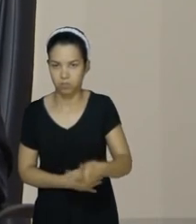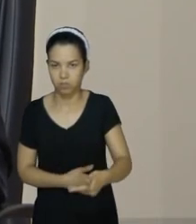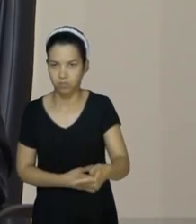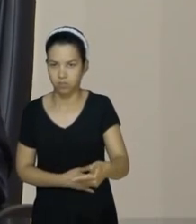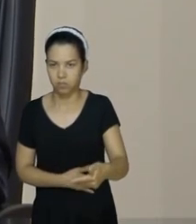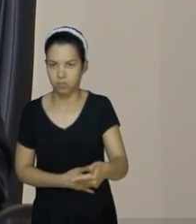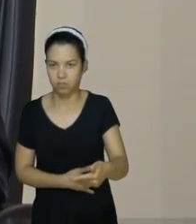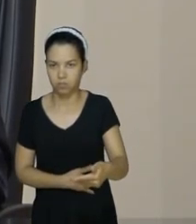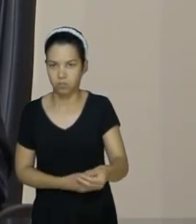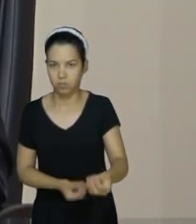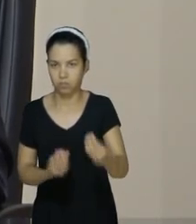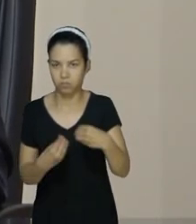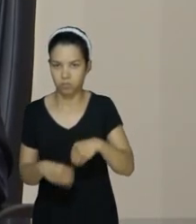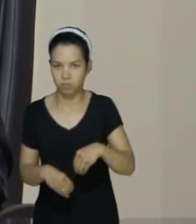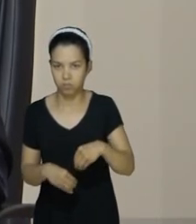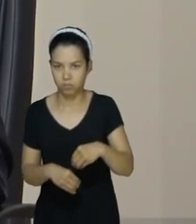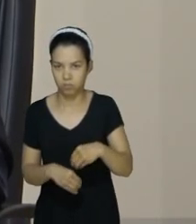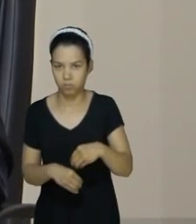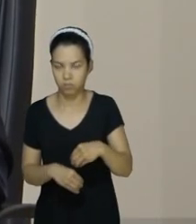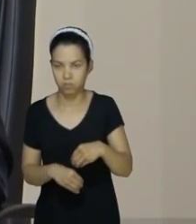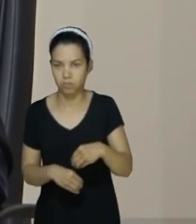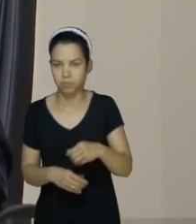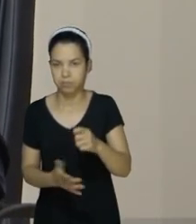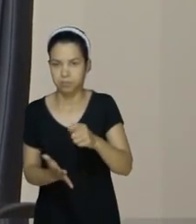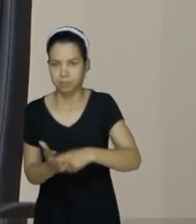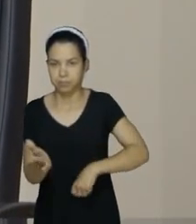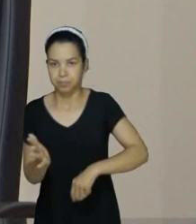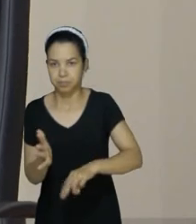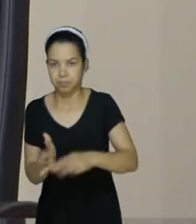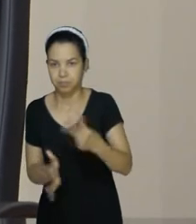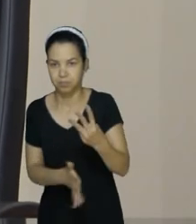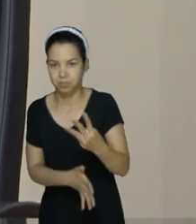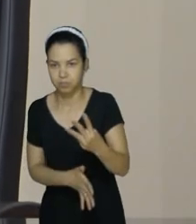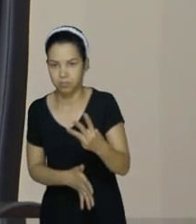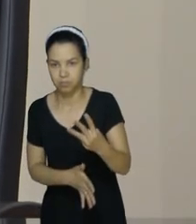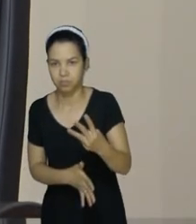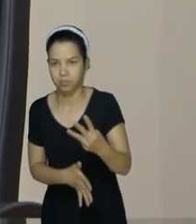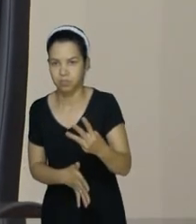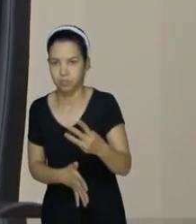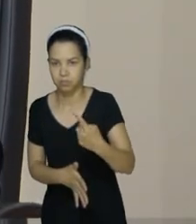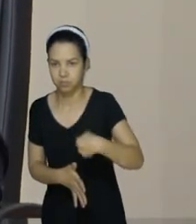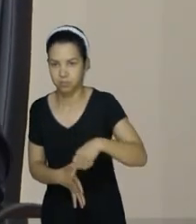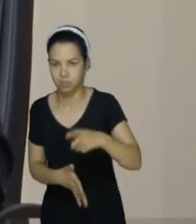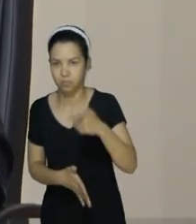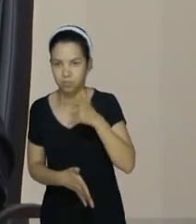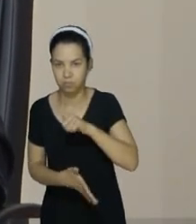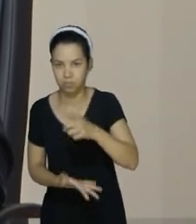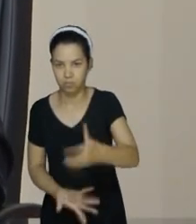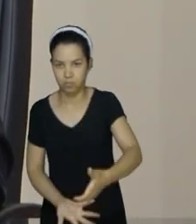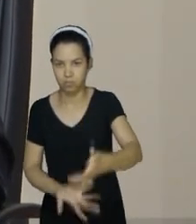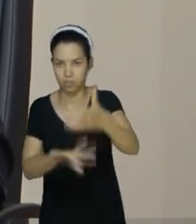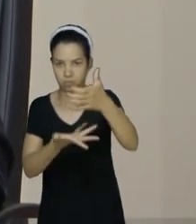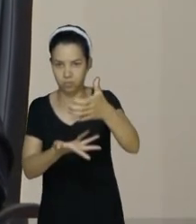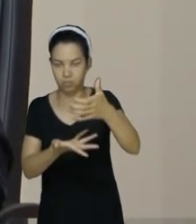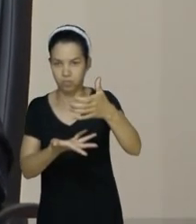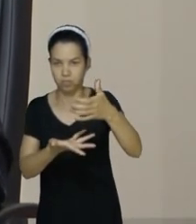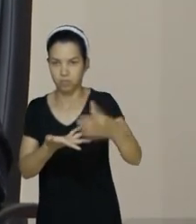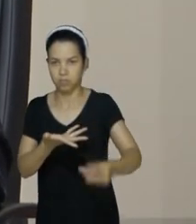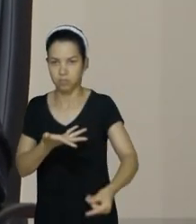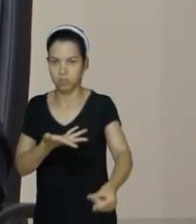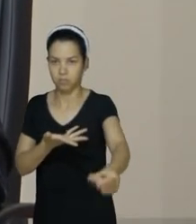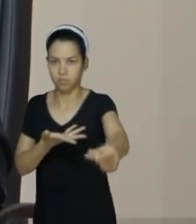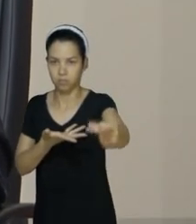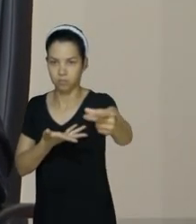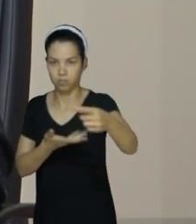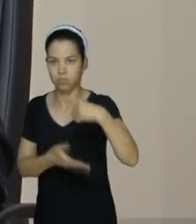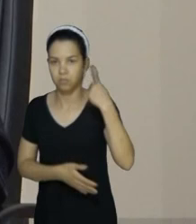ganhar o concurso 3 vezes para nós termos o troféu definitivo. E o